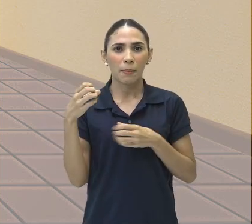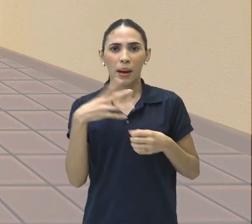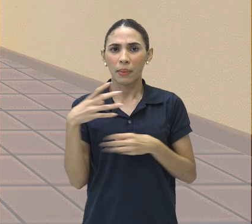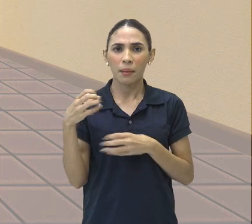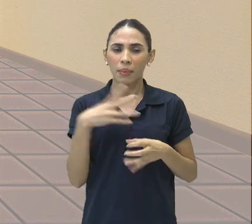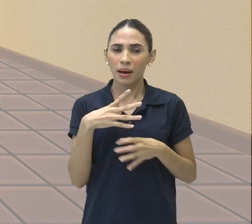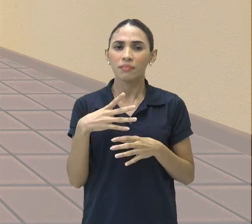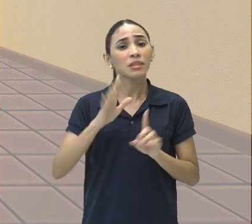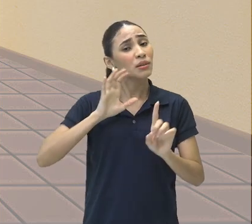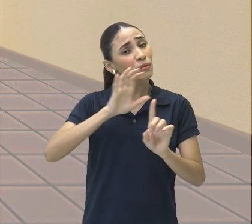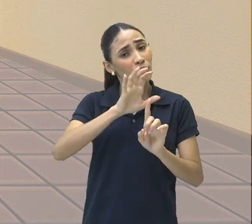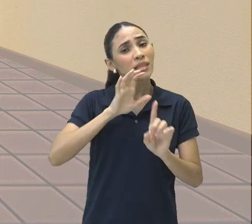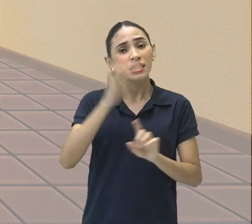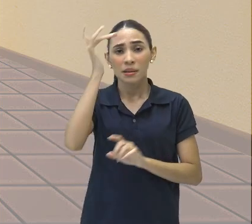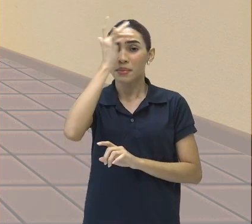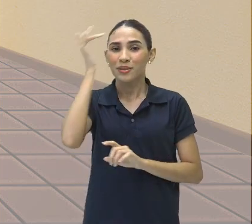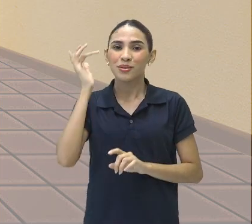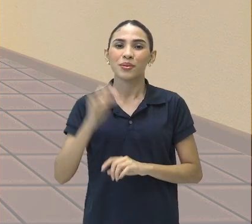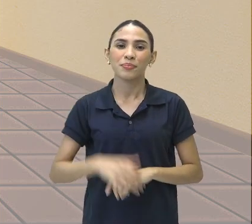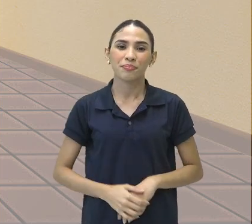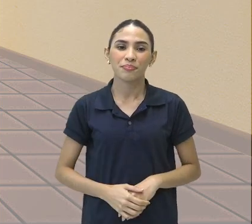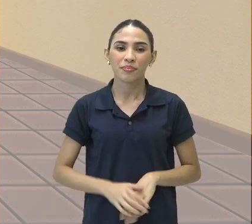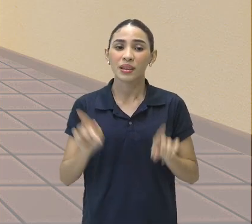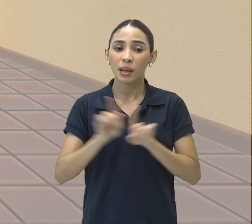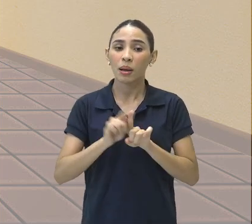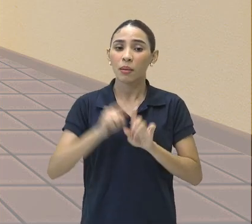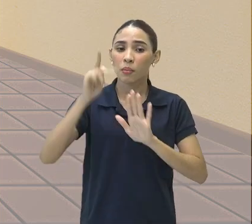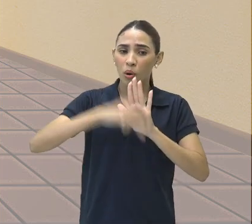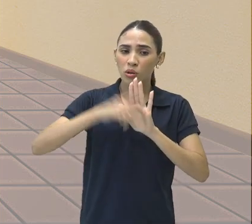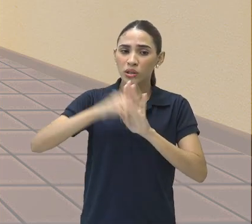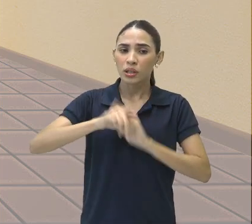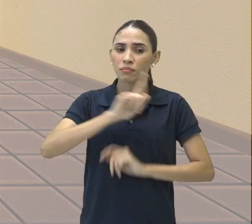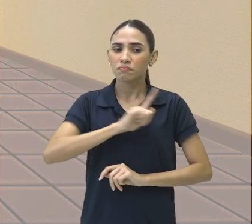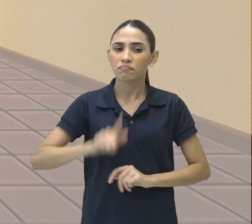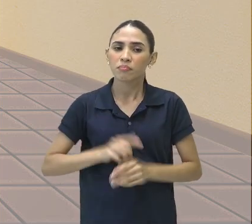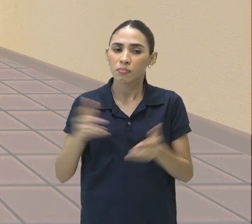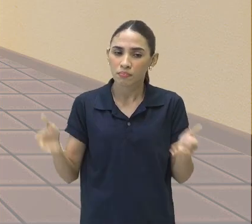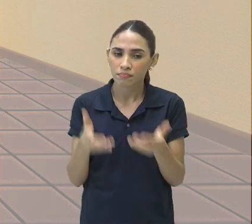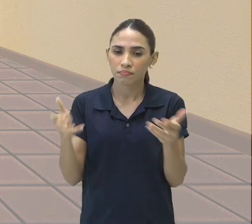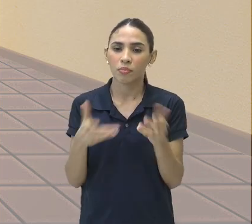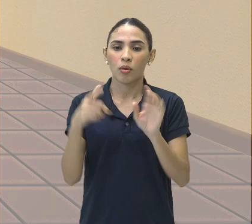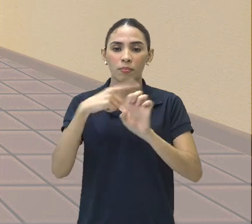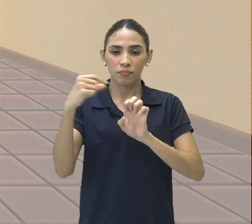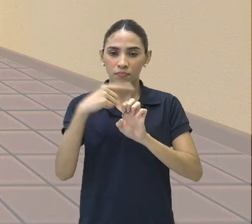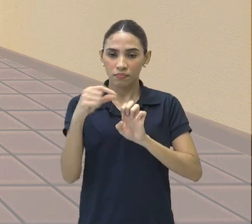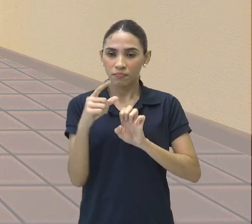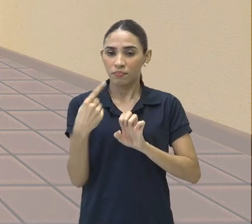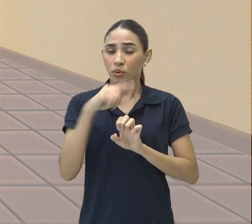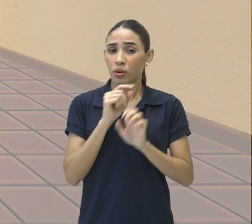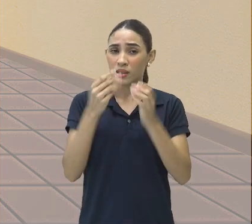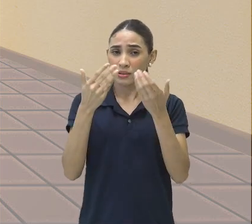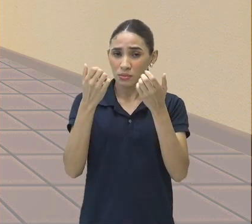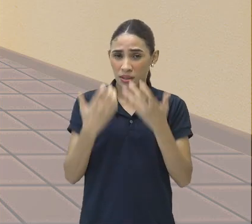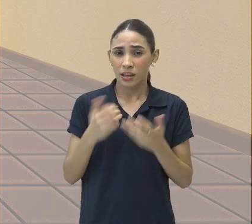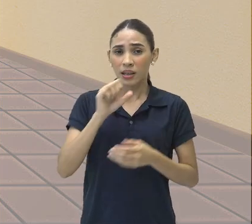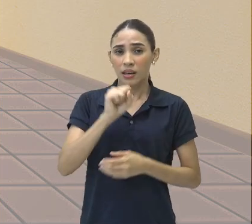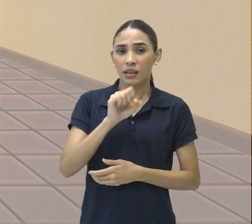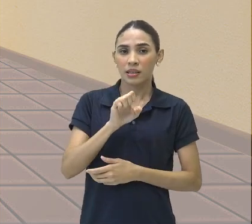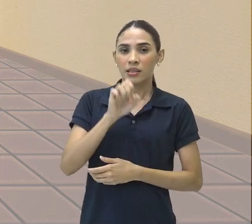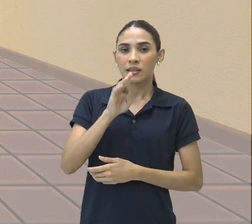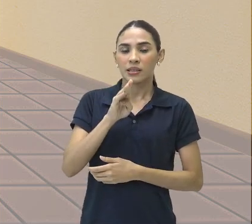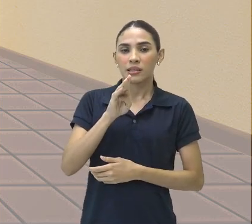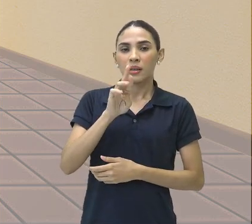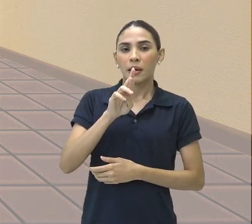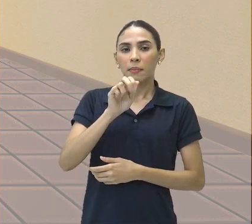e isso atinge as pessoas, né? Programas governamentais que promovem o empreendedorismo, né, como a gente já falou, o Sebrae é um exemplo, mas existem